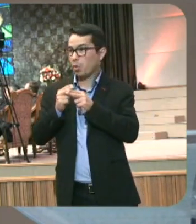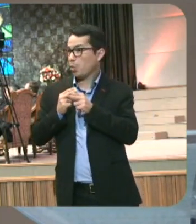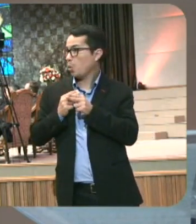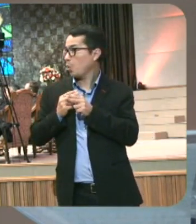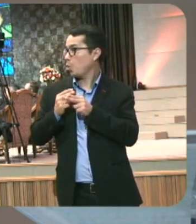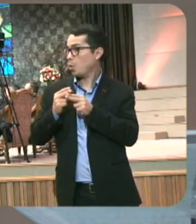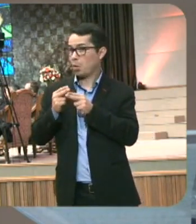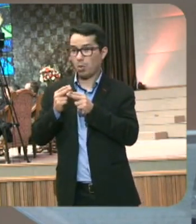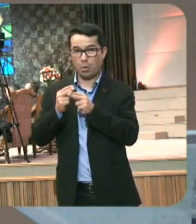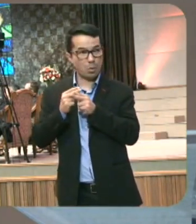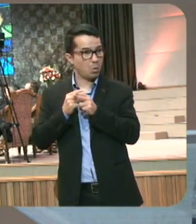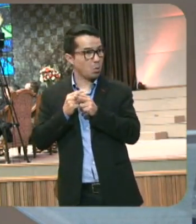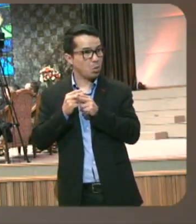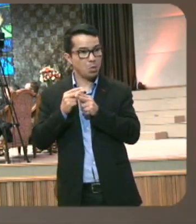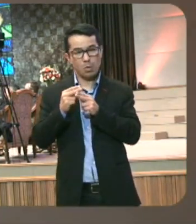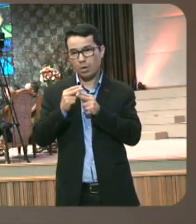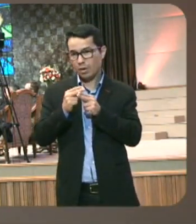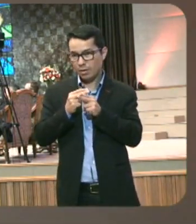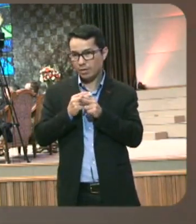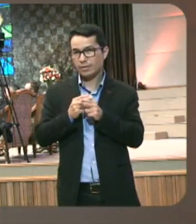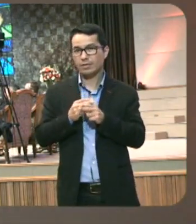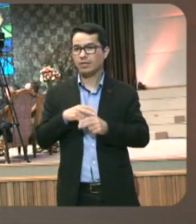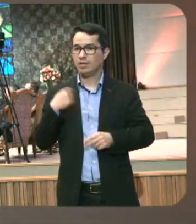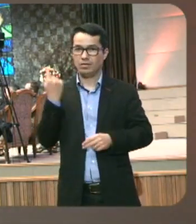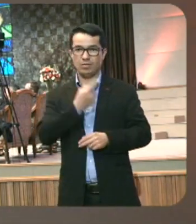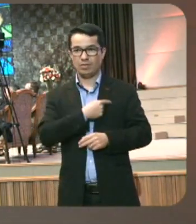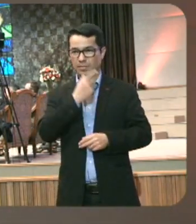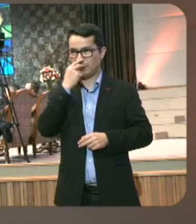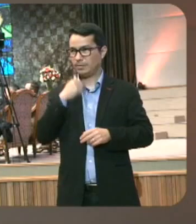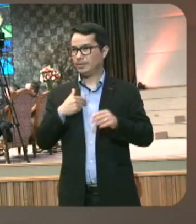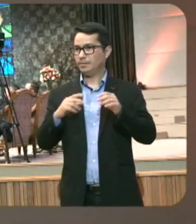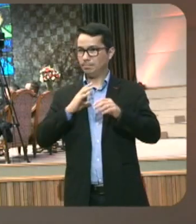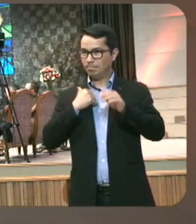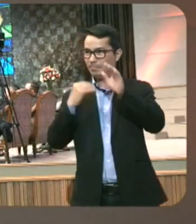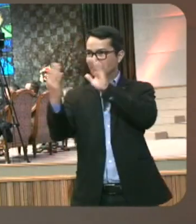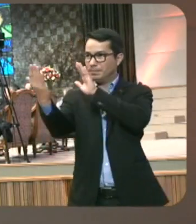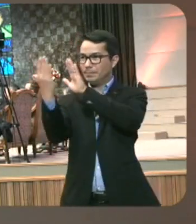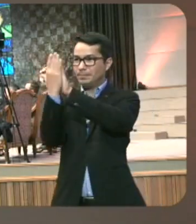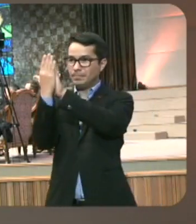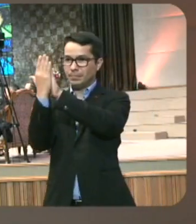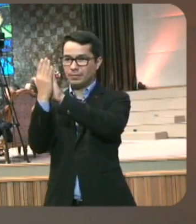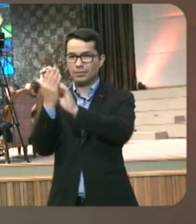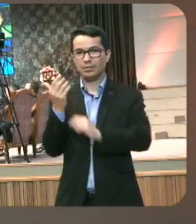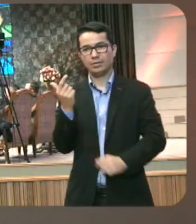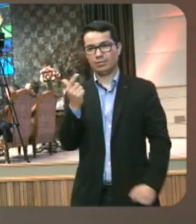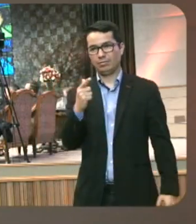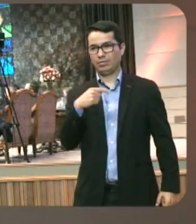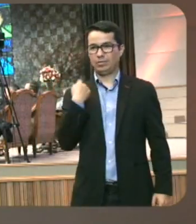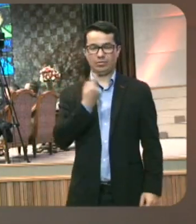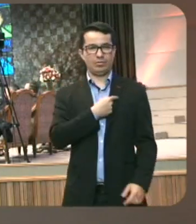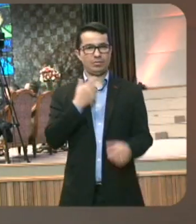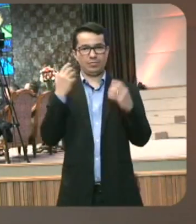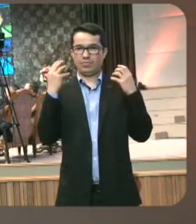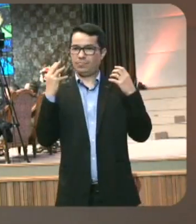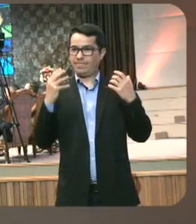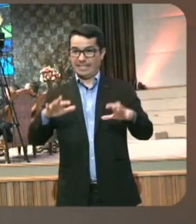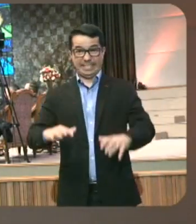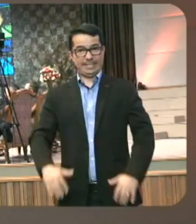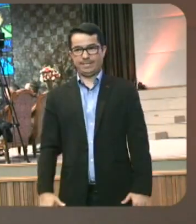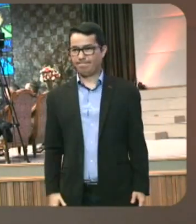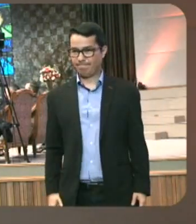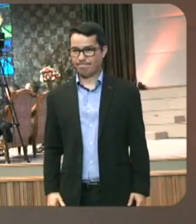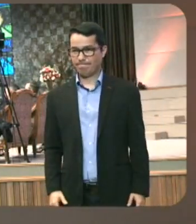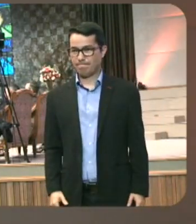nossos problemas não enfrentando de frente, mas achando caminhos mais